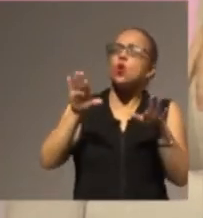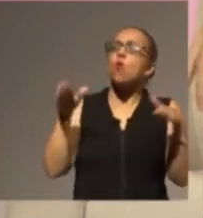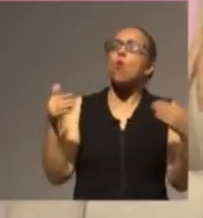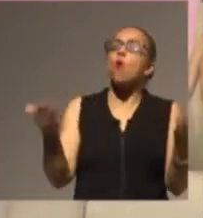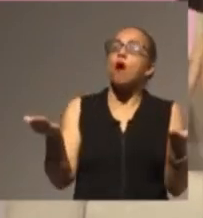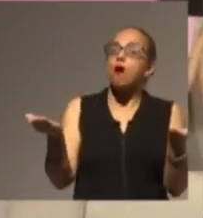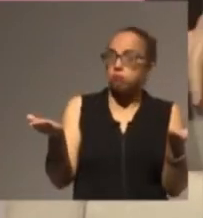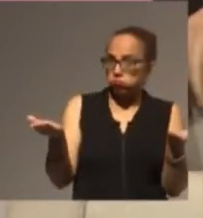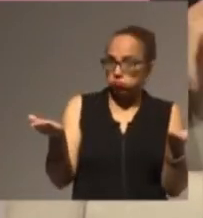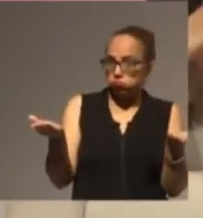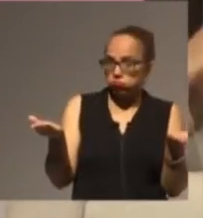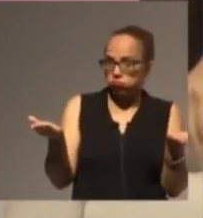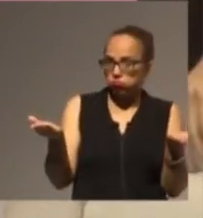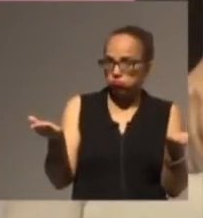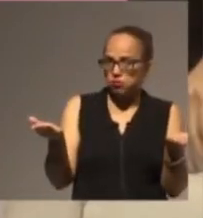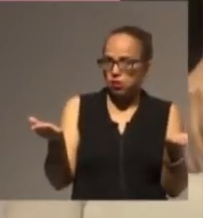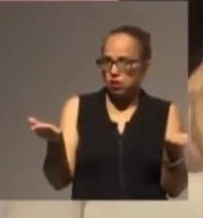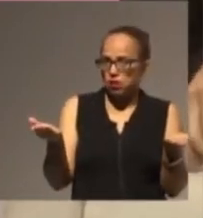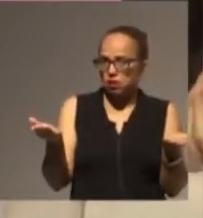O dia que nós